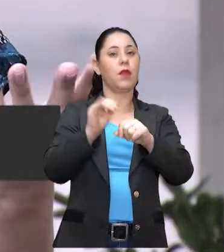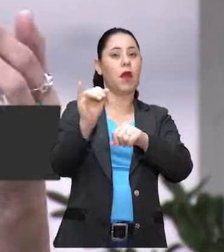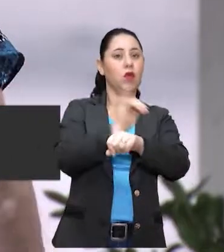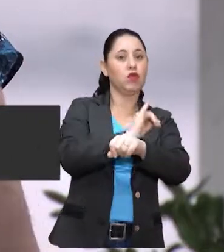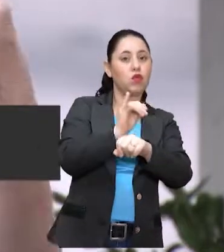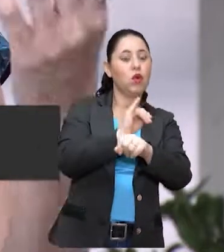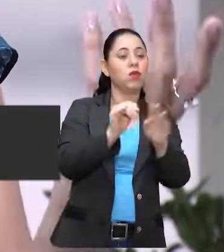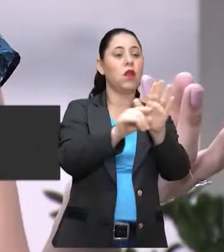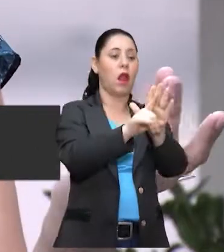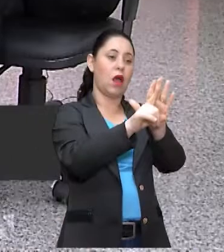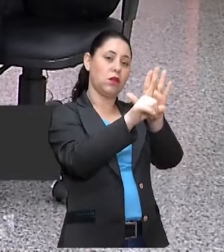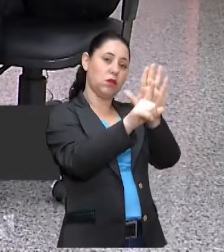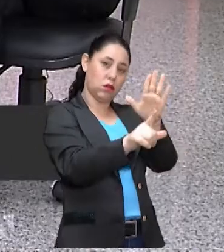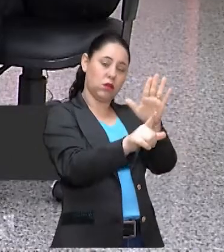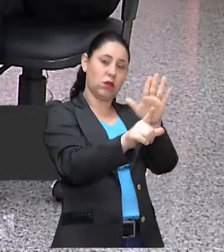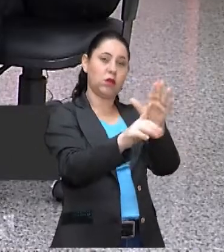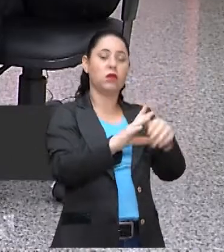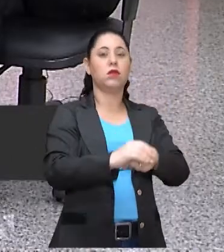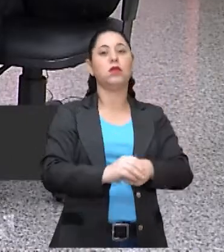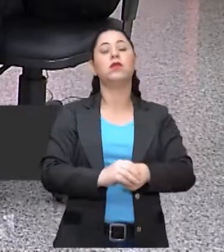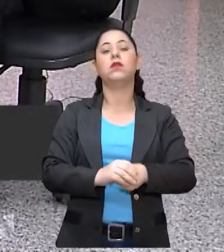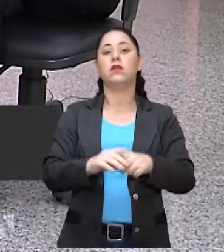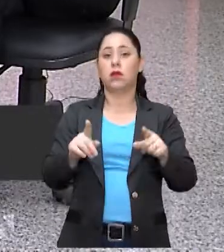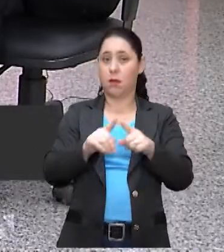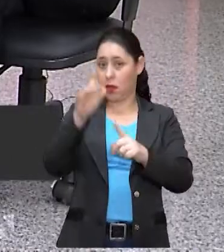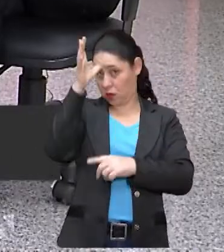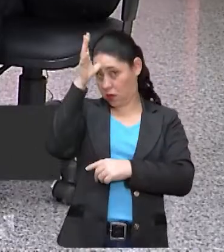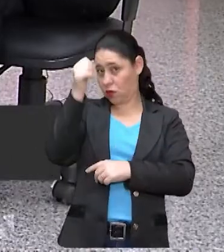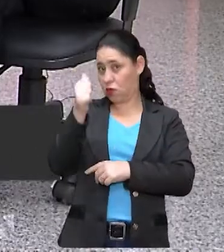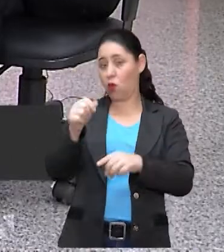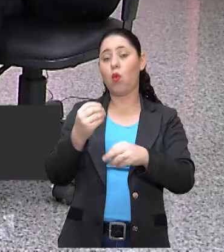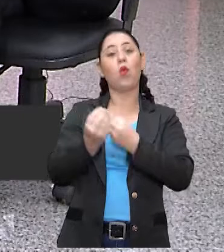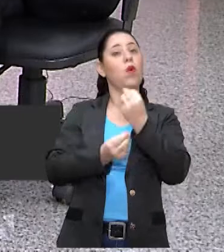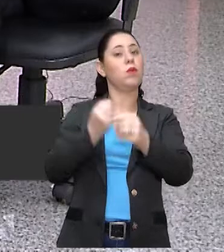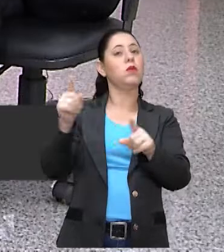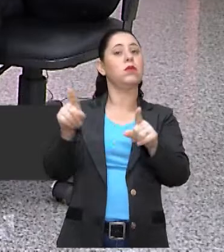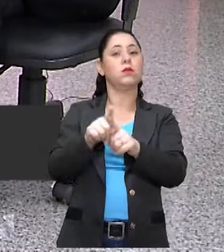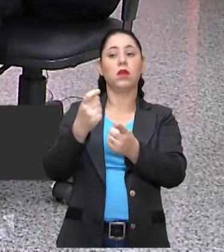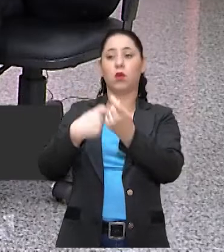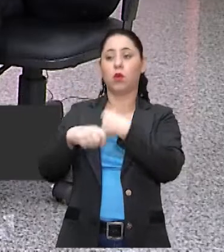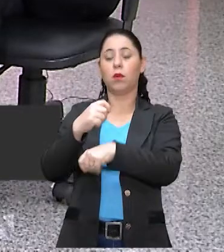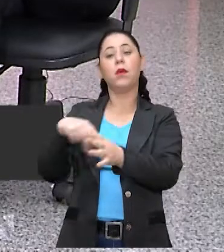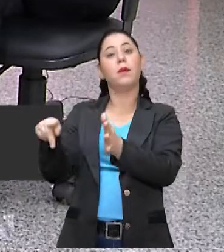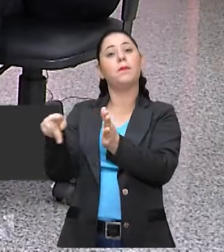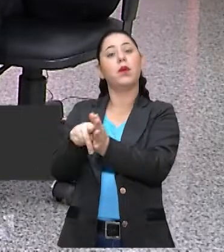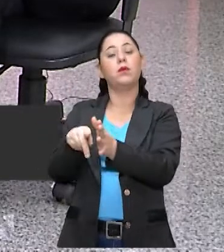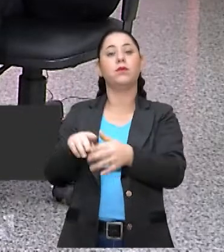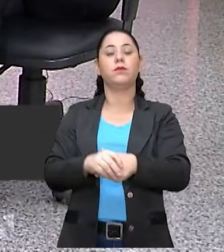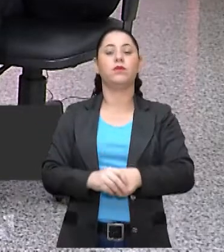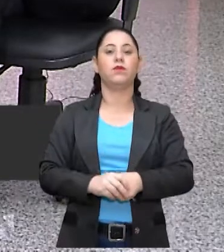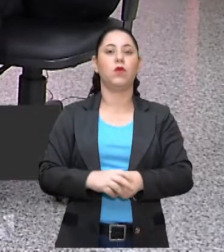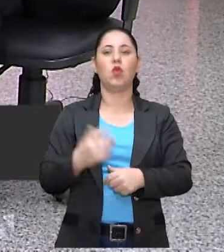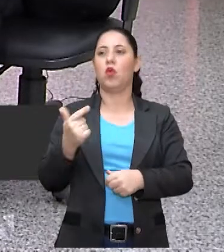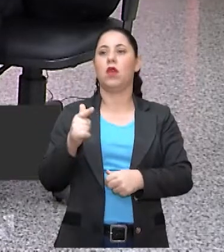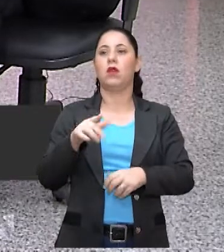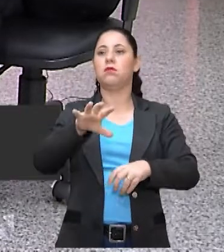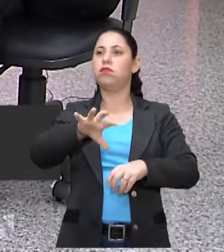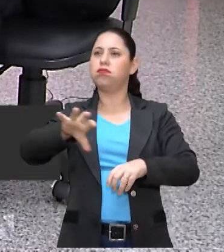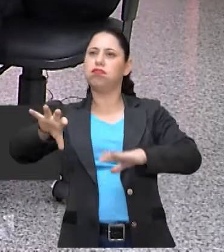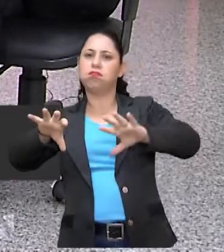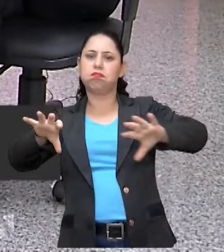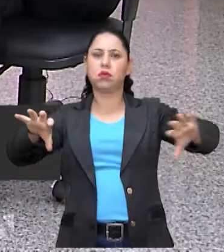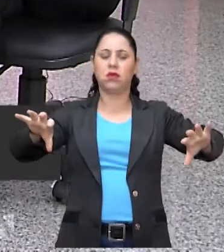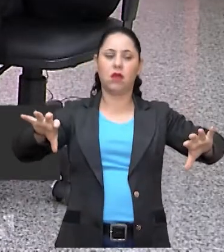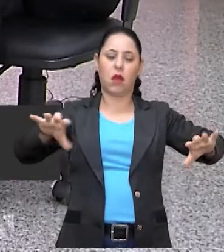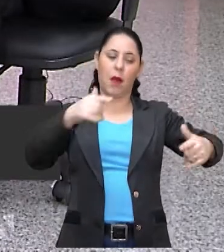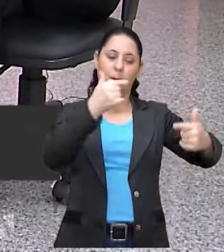política, da legislação, de decisões, né? Exato, quanto da economia. E aí não tem como caminhar separado.